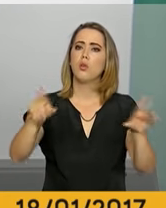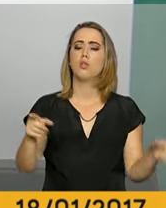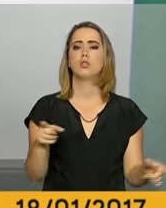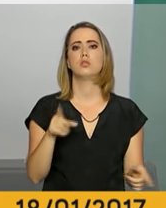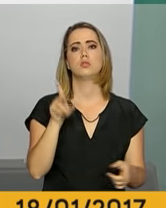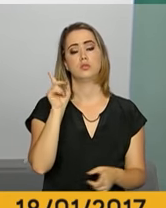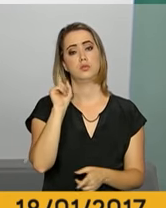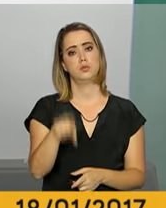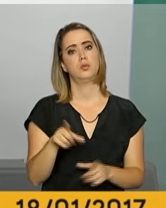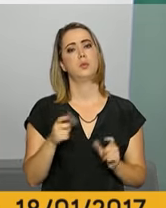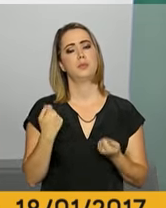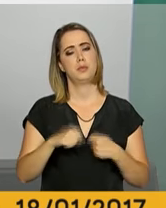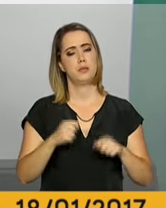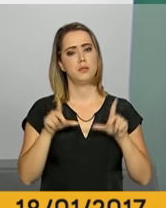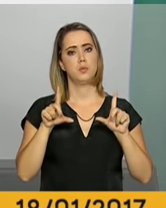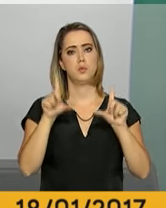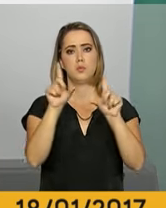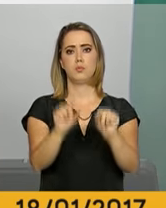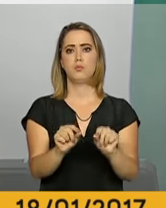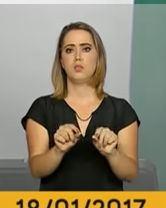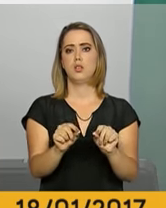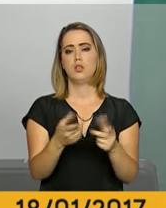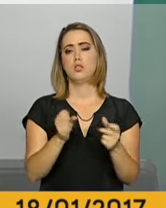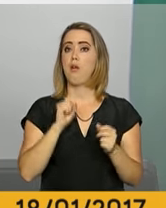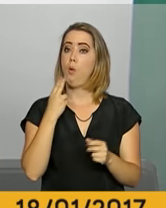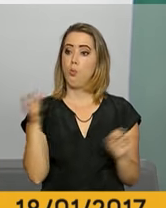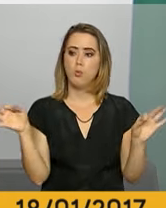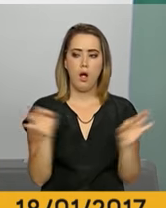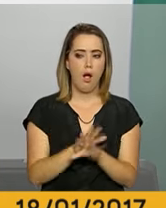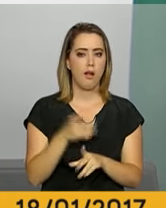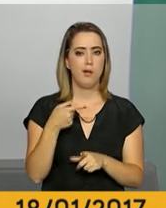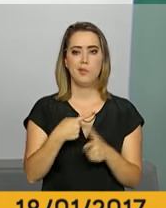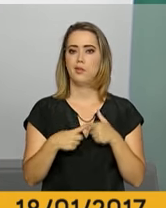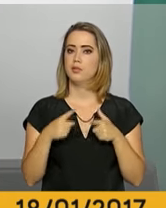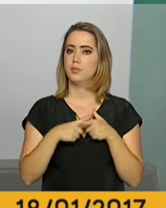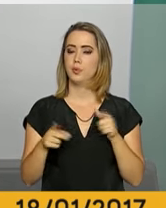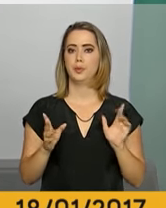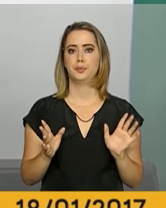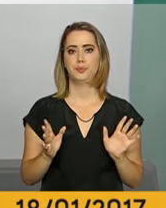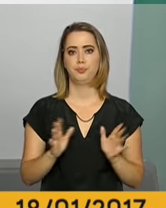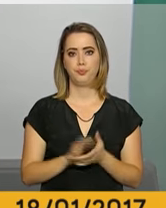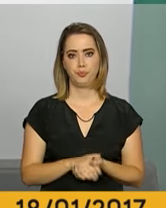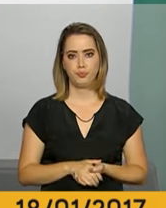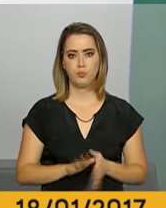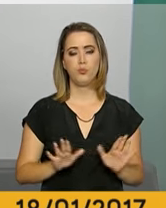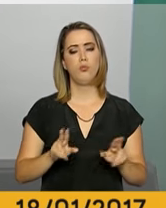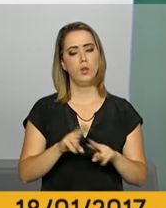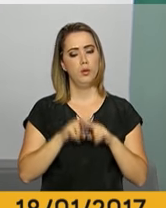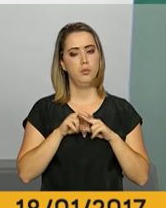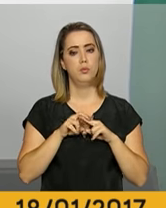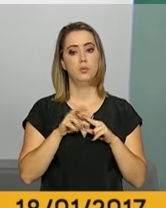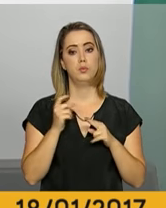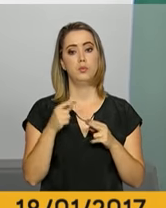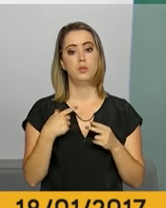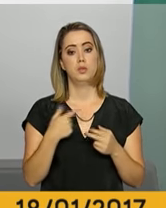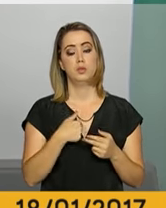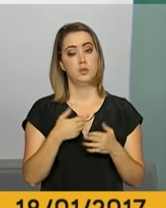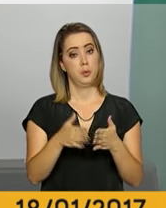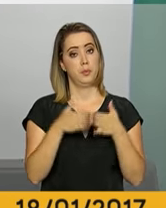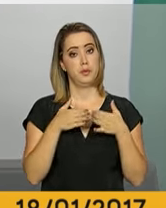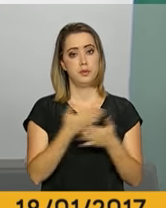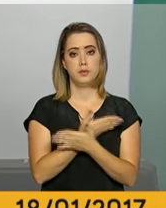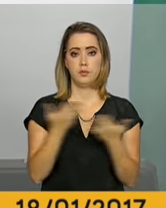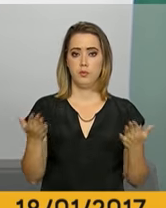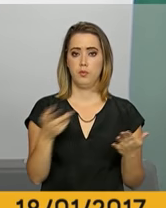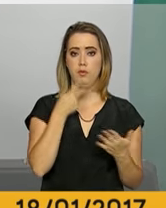precisamos minimizar, enfim, acabar com isso, liquidar com esse assunto. E por isso que eu estou pedindo licença